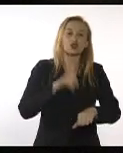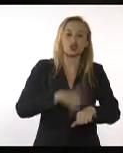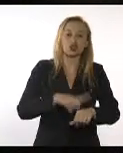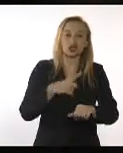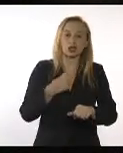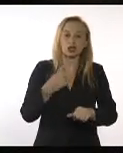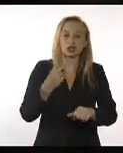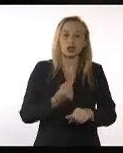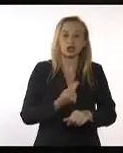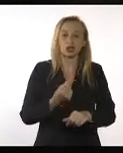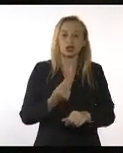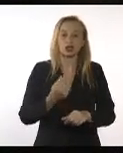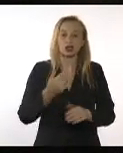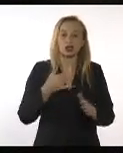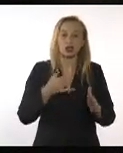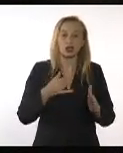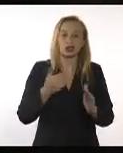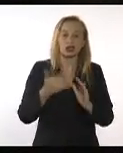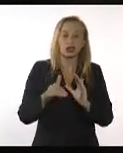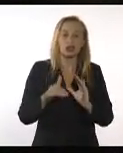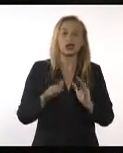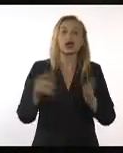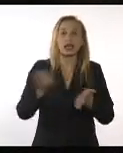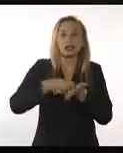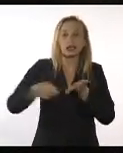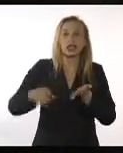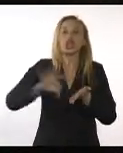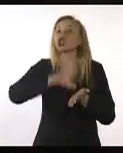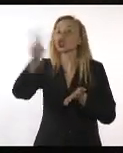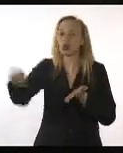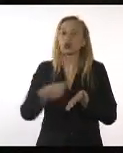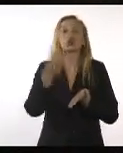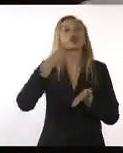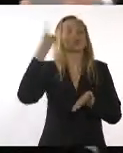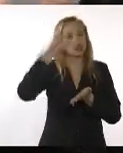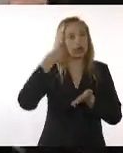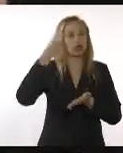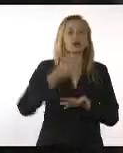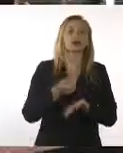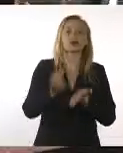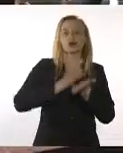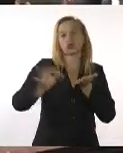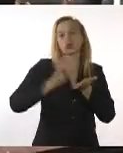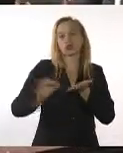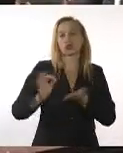assinariam todos os deputados que assim o desejassem. Pela ordem, senhor presidente.